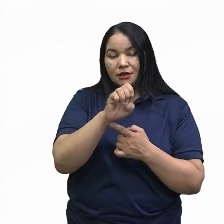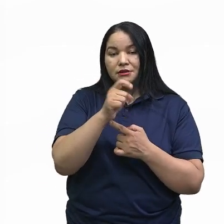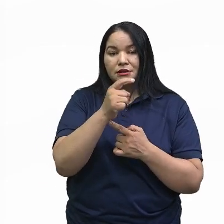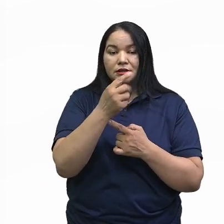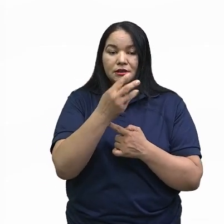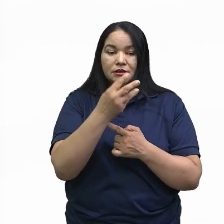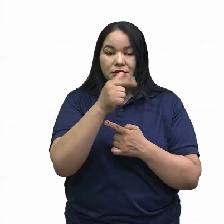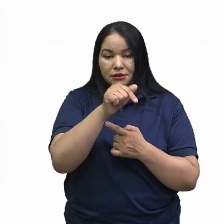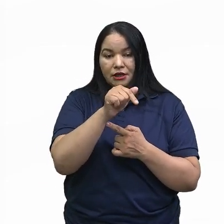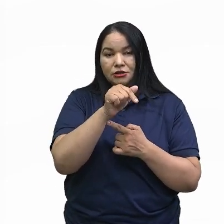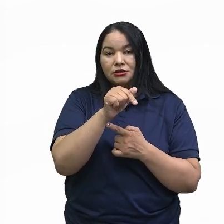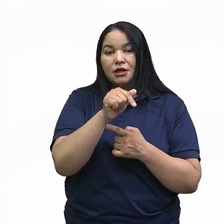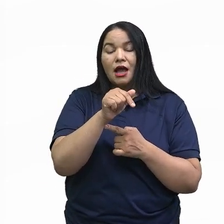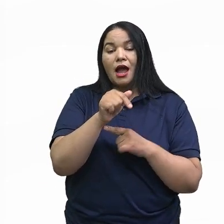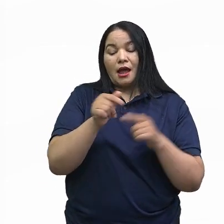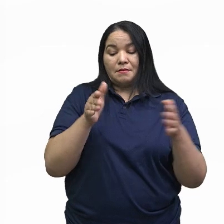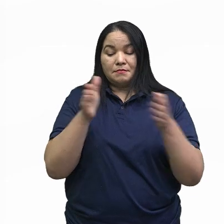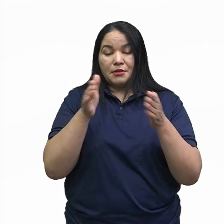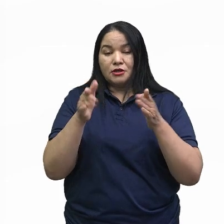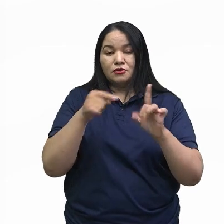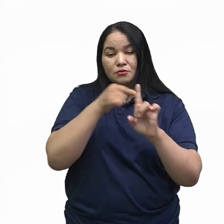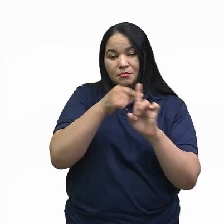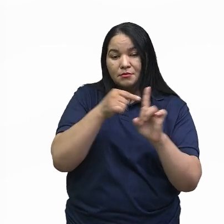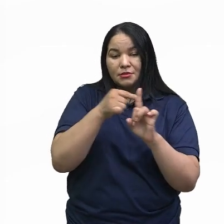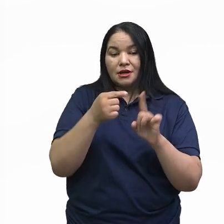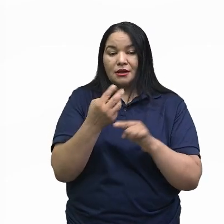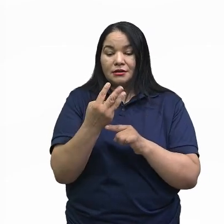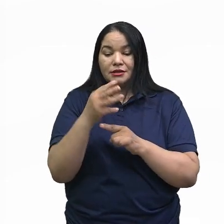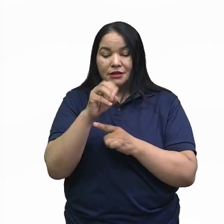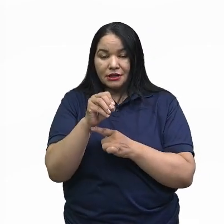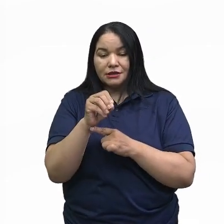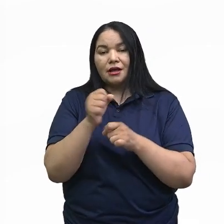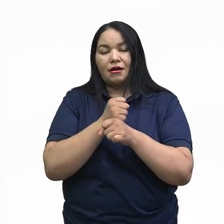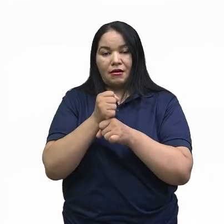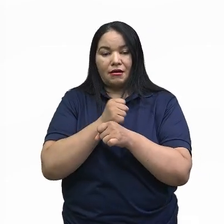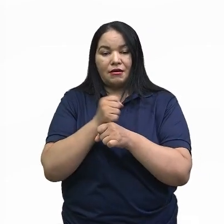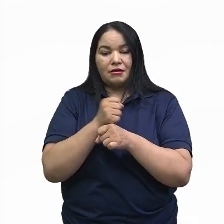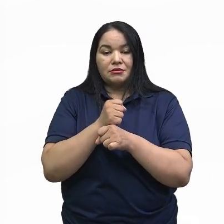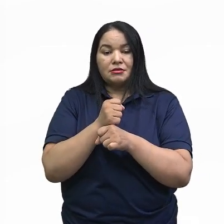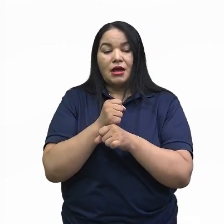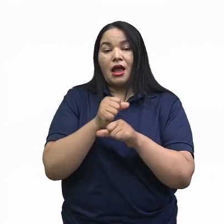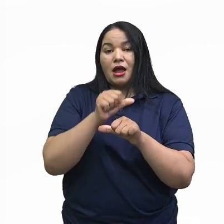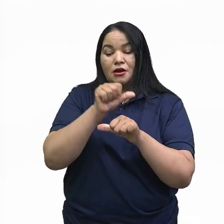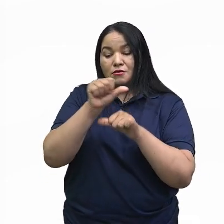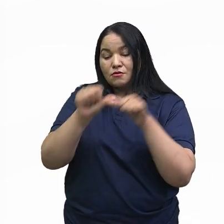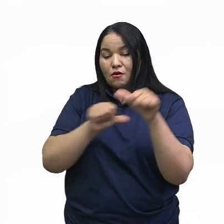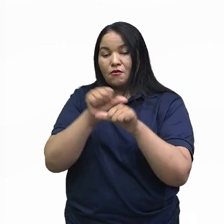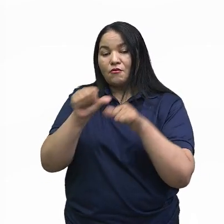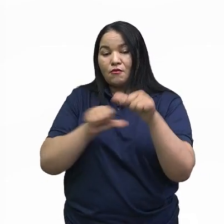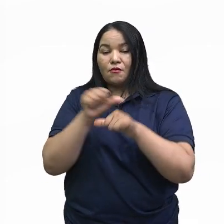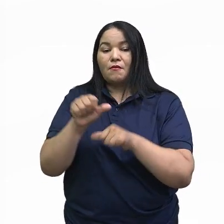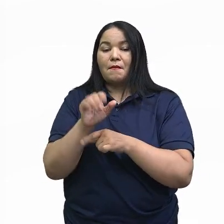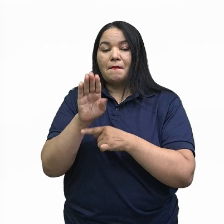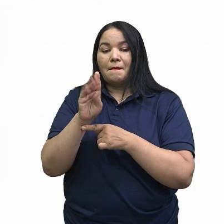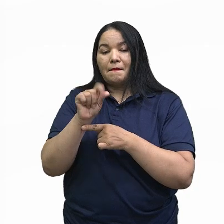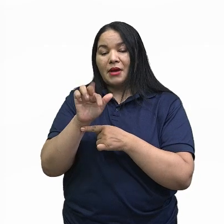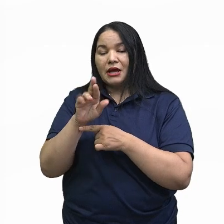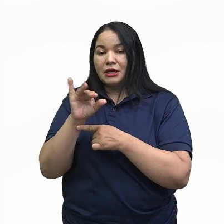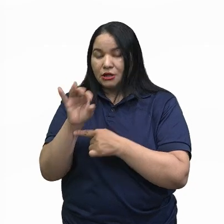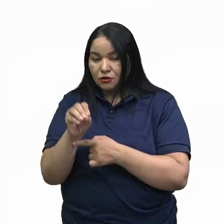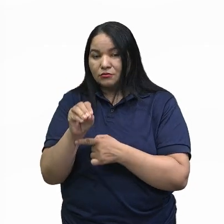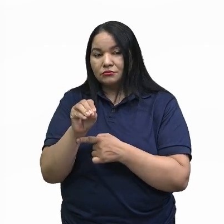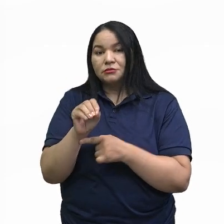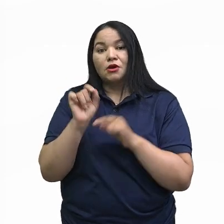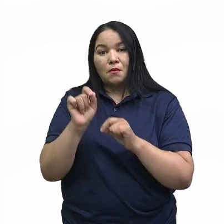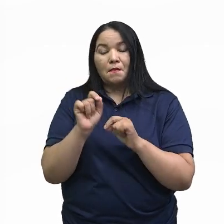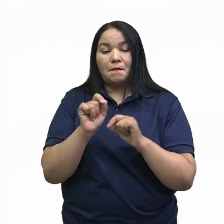tem um tempo de meia-vida menorzinho, né? De 30 anos, tá? E ele decai para bário. Então, lembrem-se sempre que esse processo